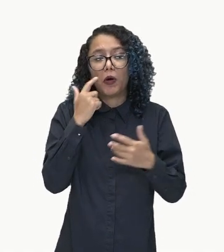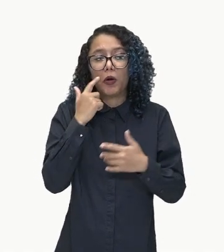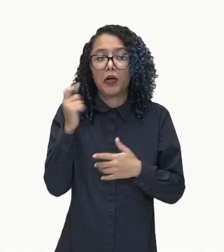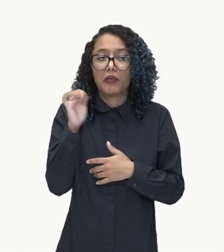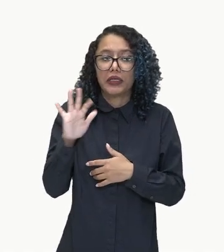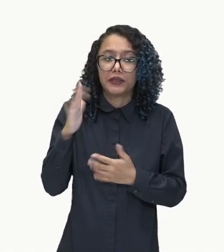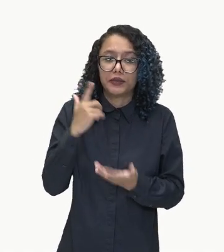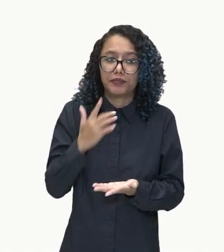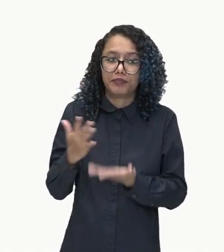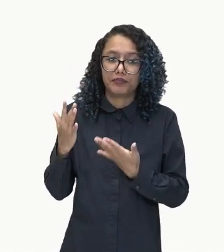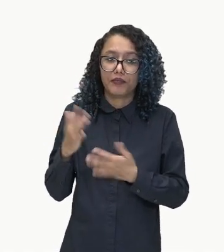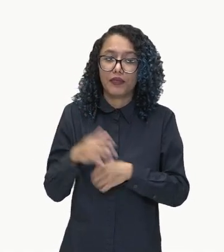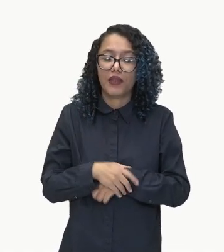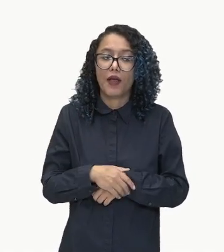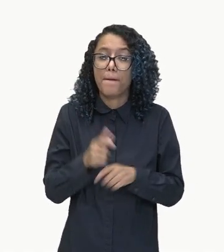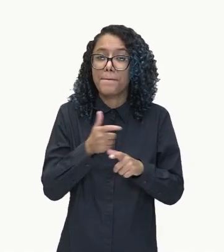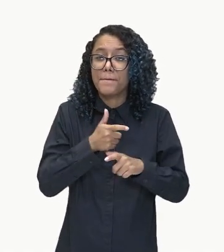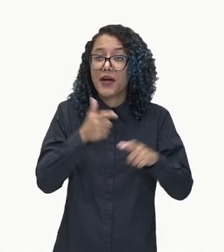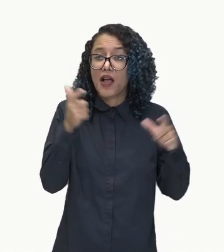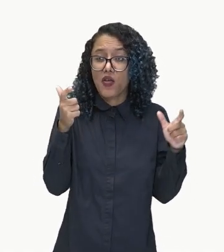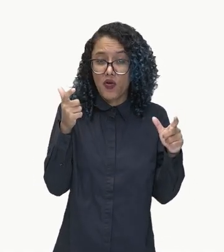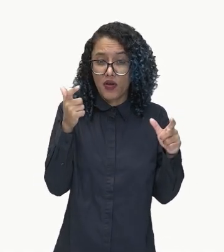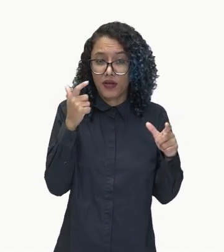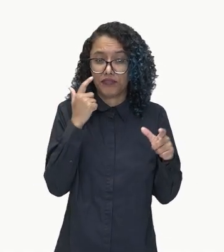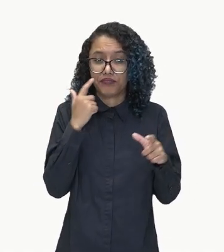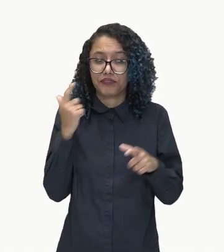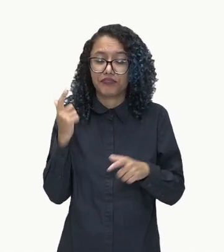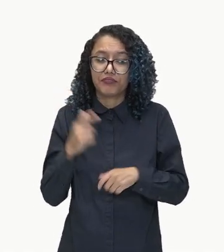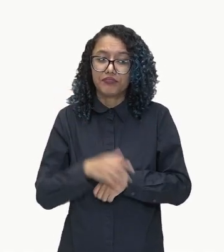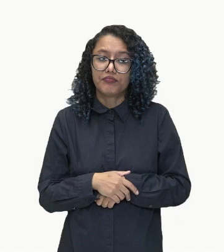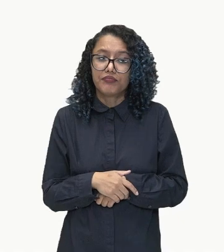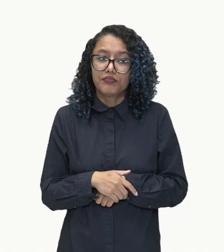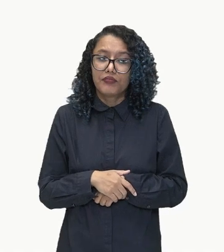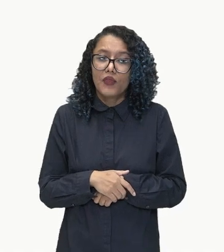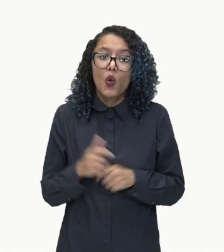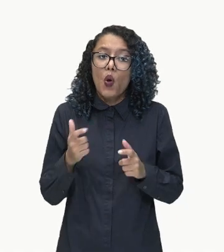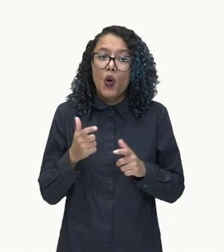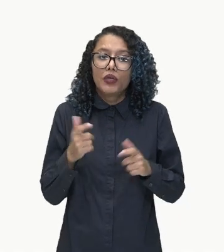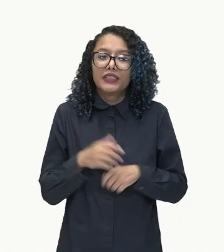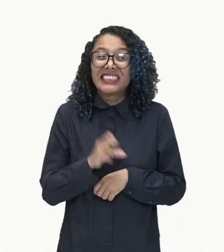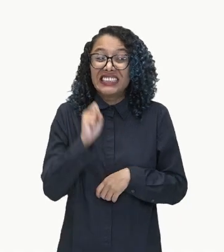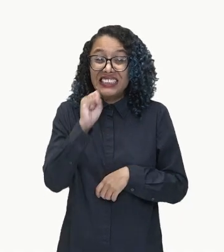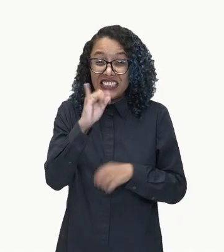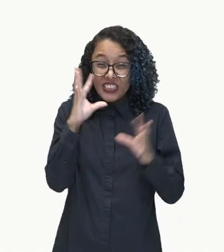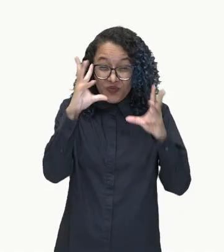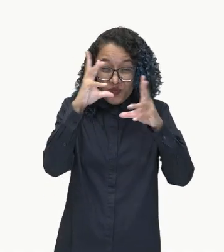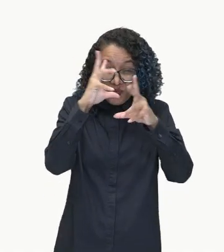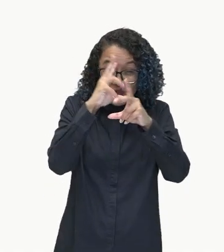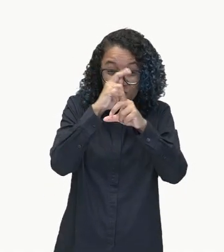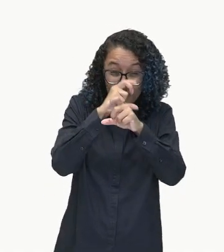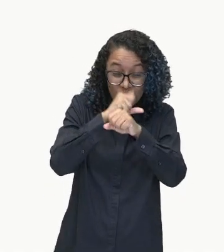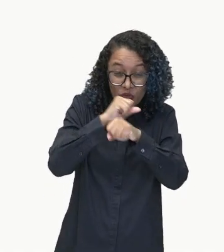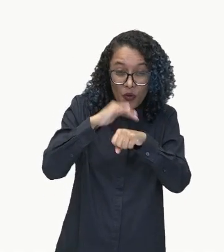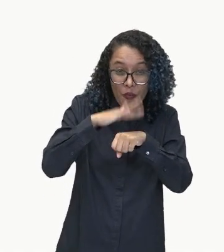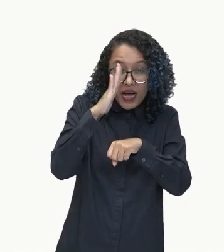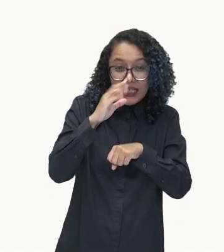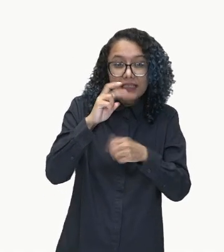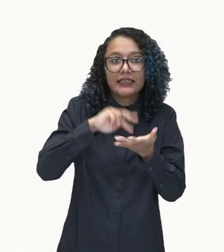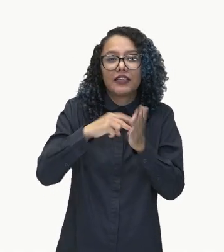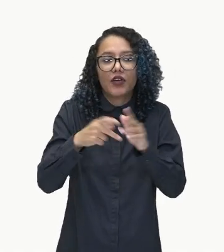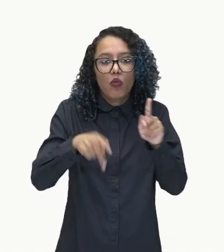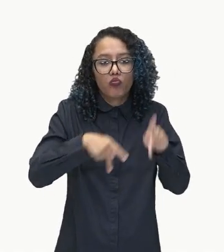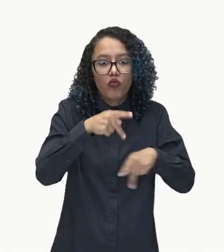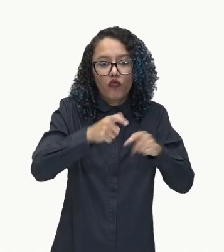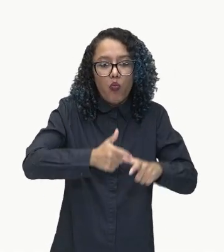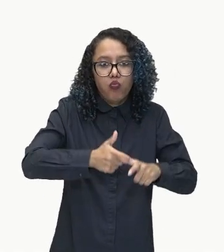observar que a maior quantidade, né, o nível de densidade demográfica, quanto mais escuro, mais elevado,